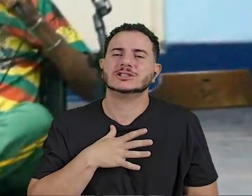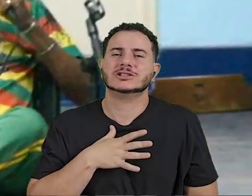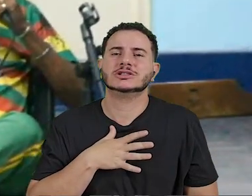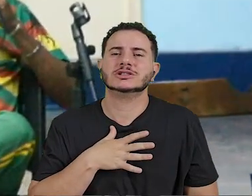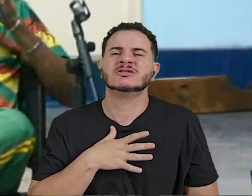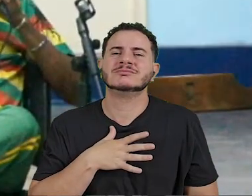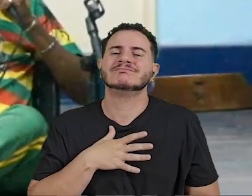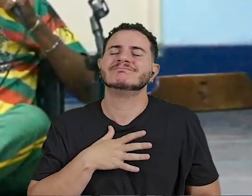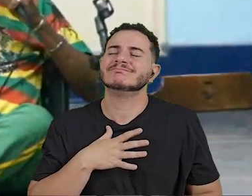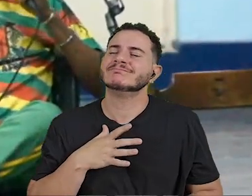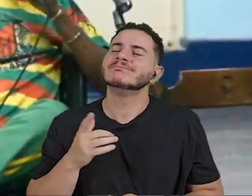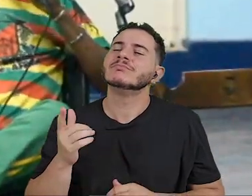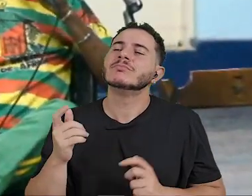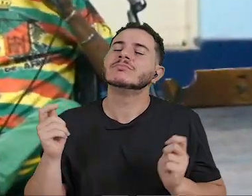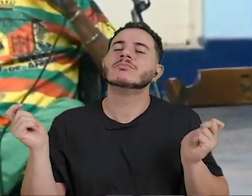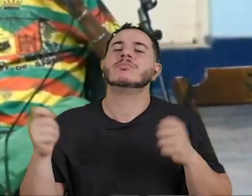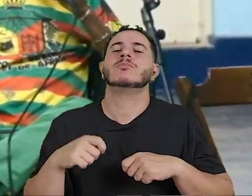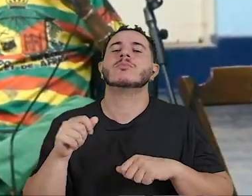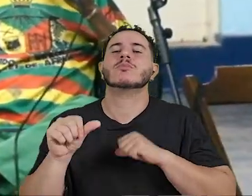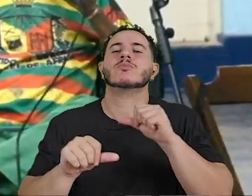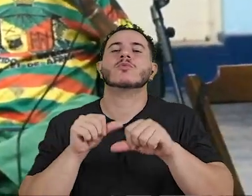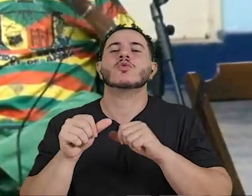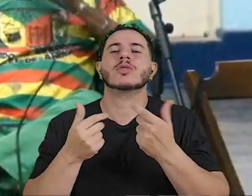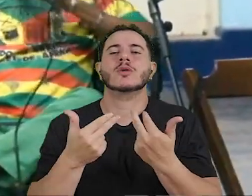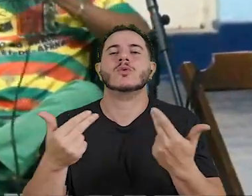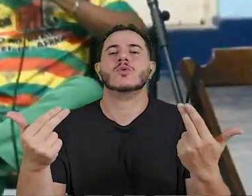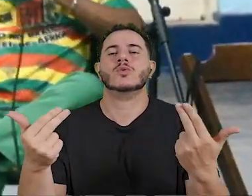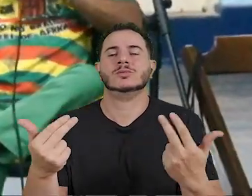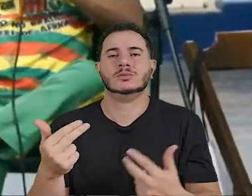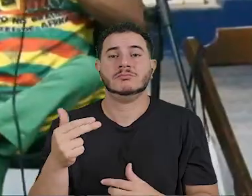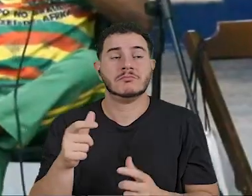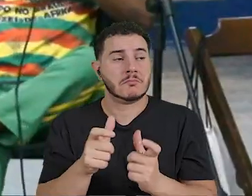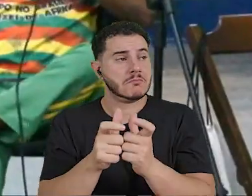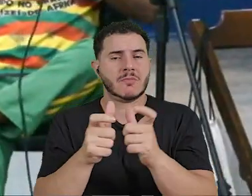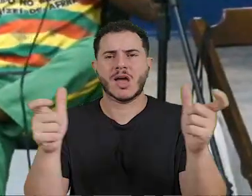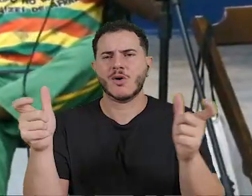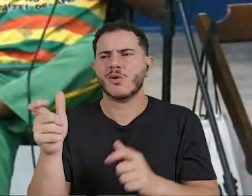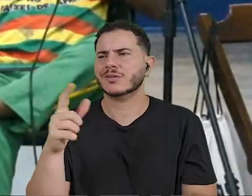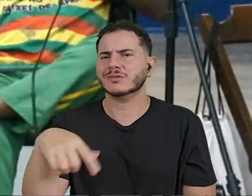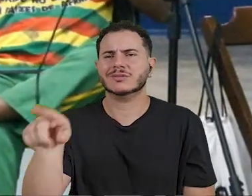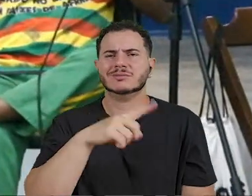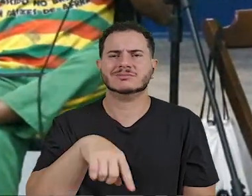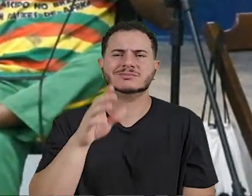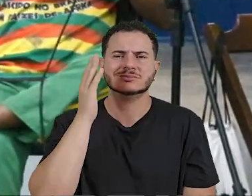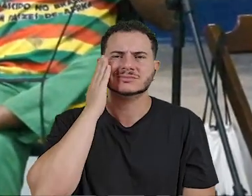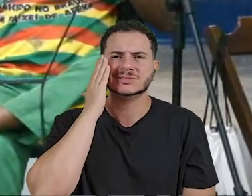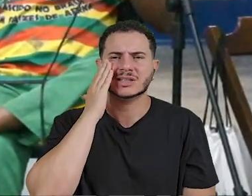de mudar as coisas. Como a maioria sabe, que